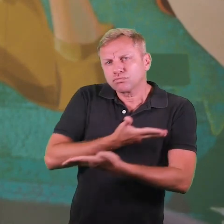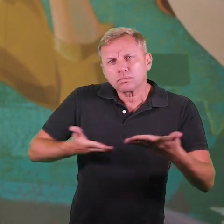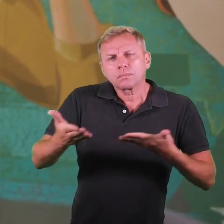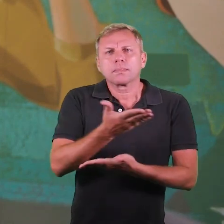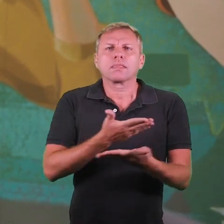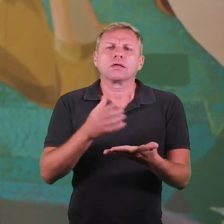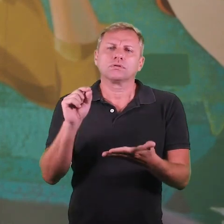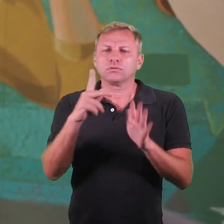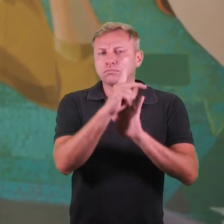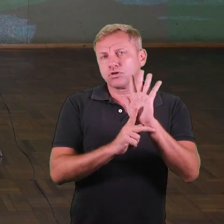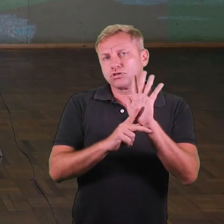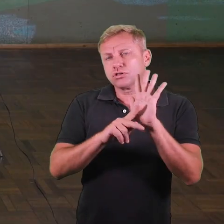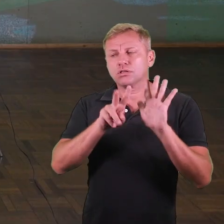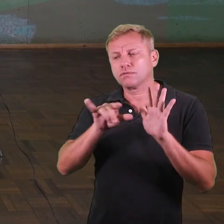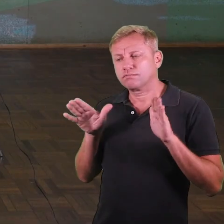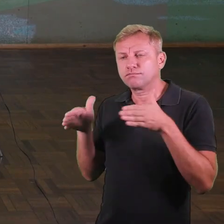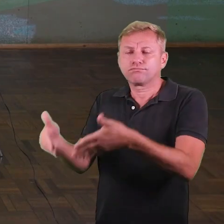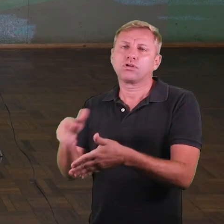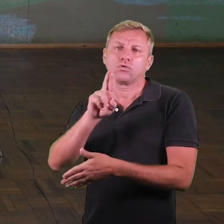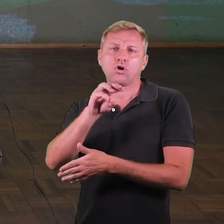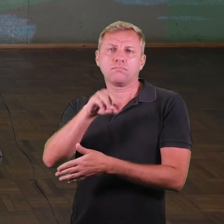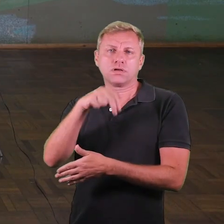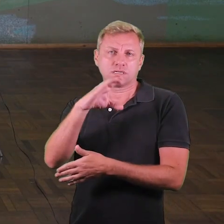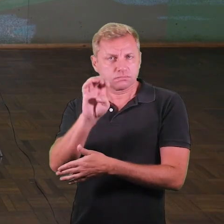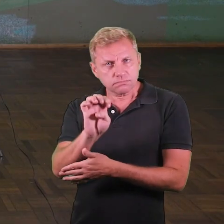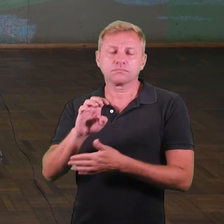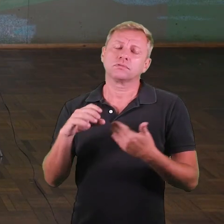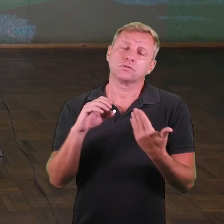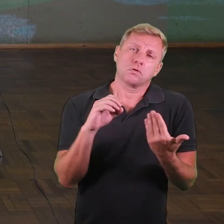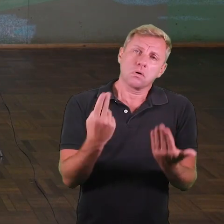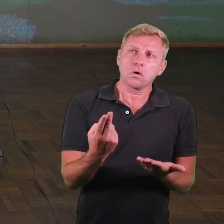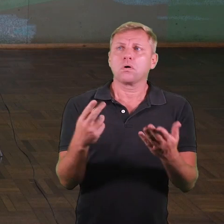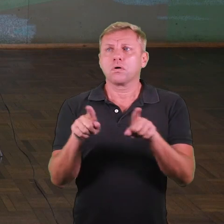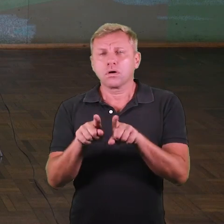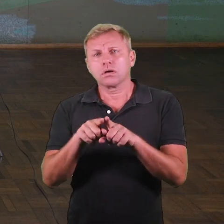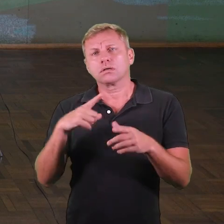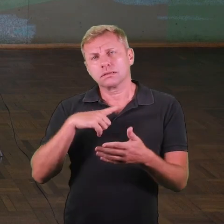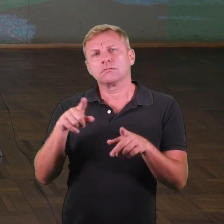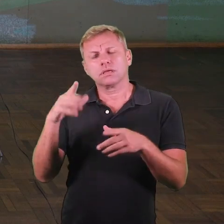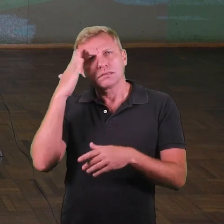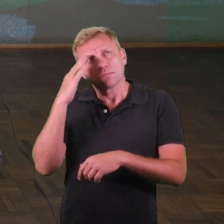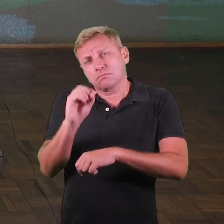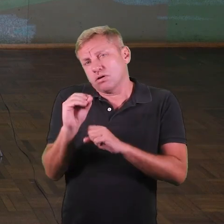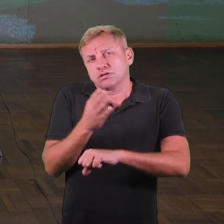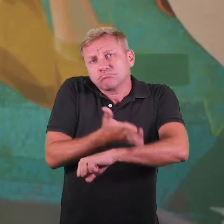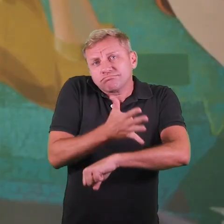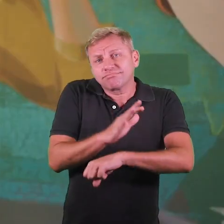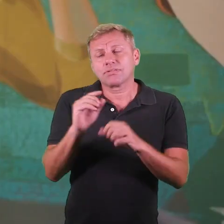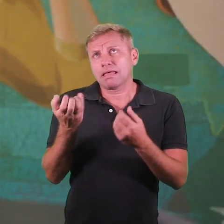que vai desembocar depois num romance, ou até na escrita ensaística, né? A gente queria